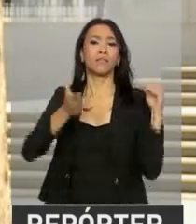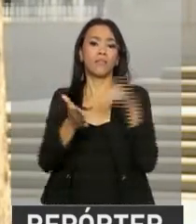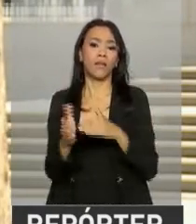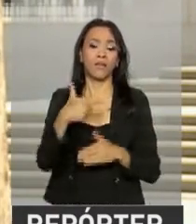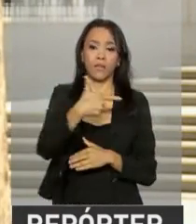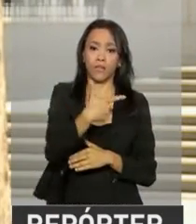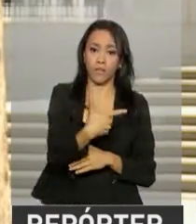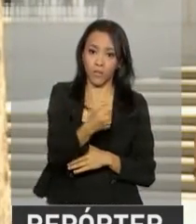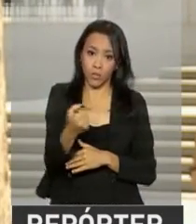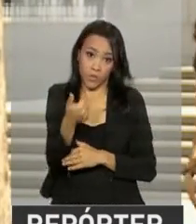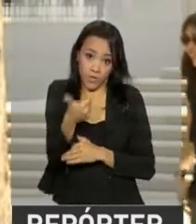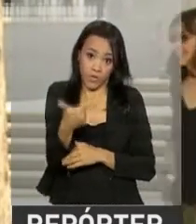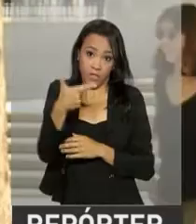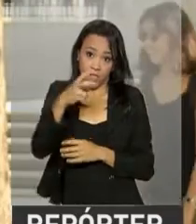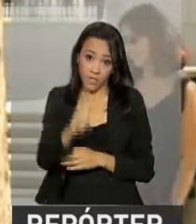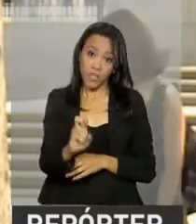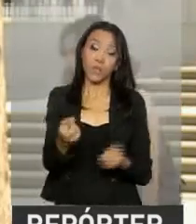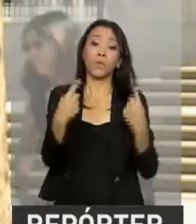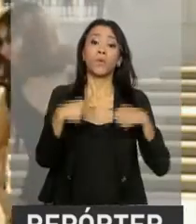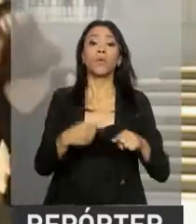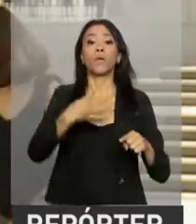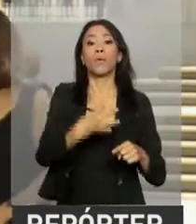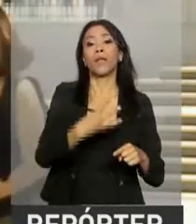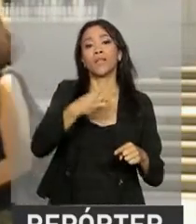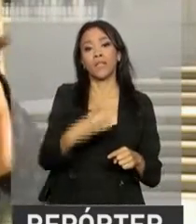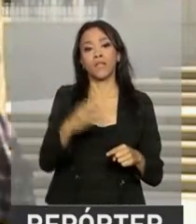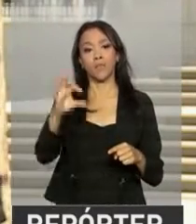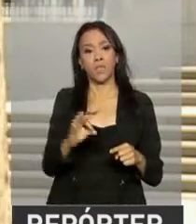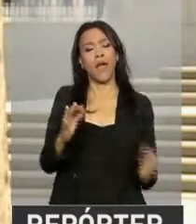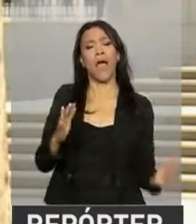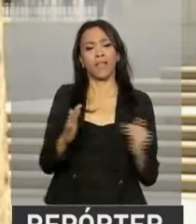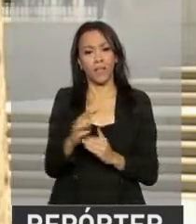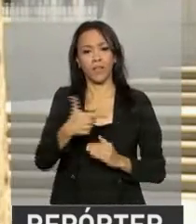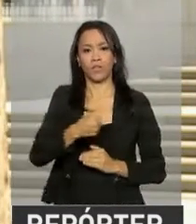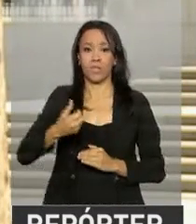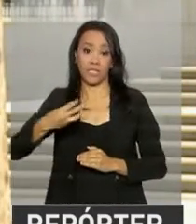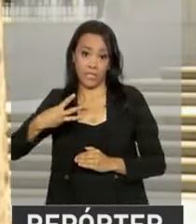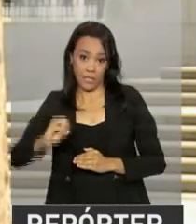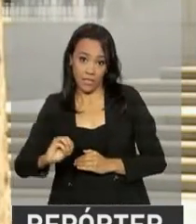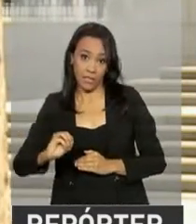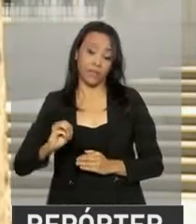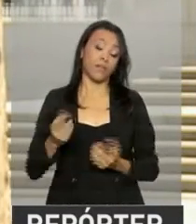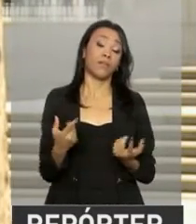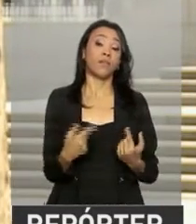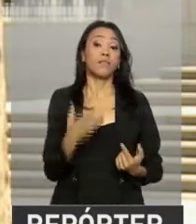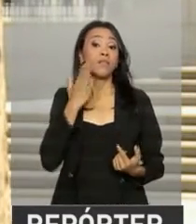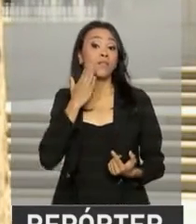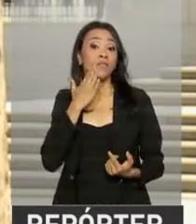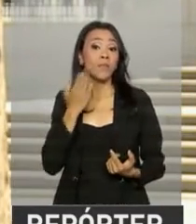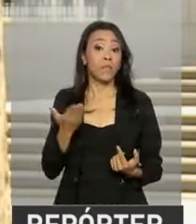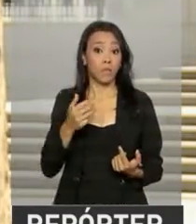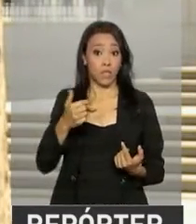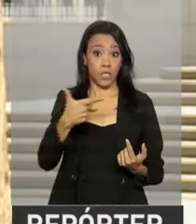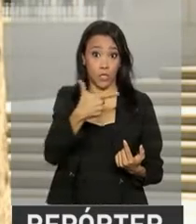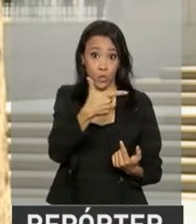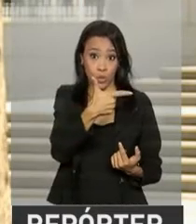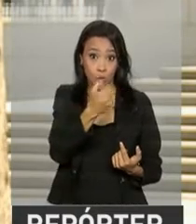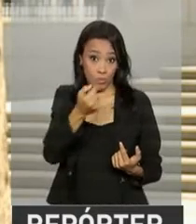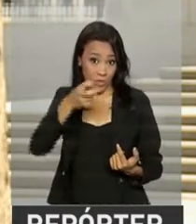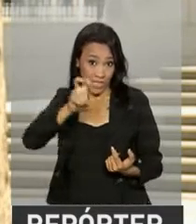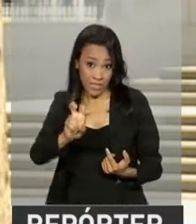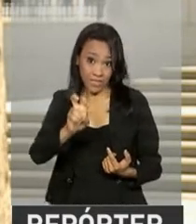2025 e em 43% até 2030, considerando os níveis de